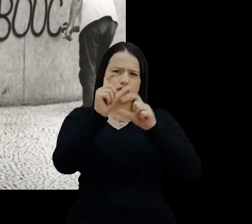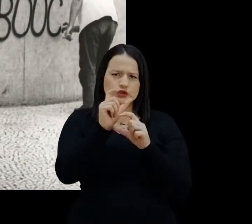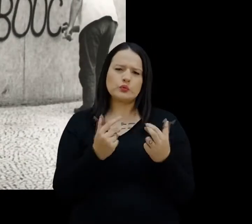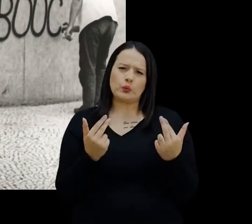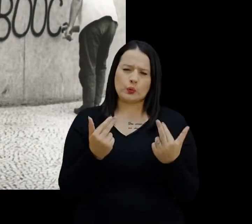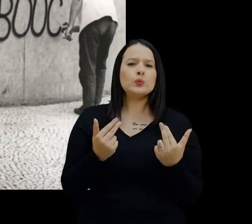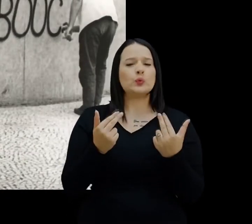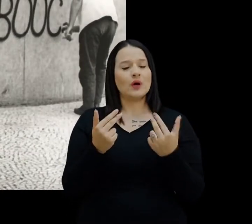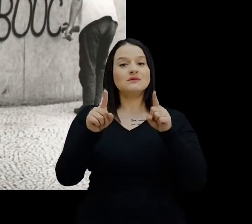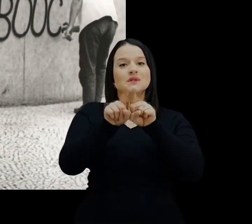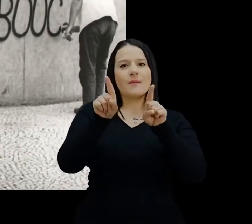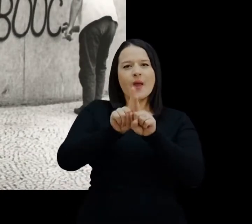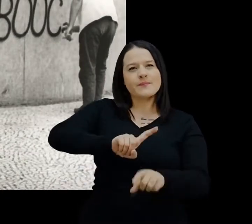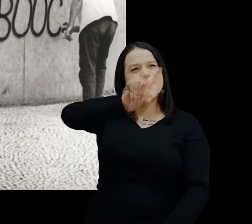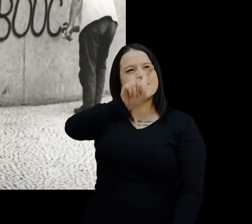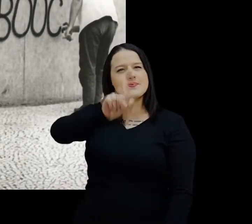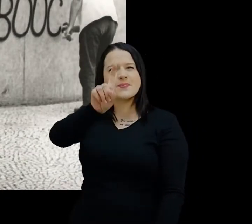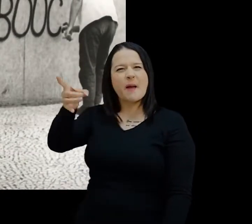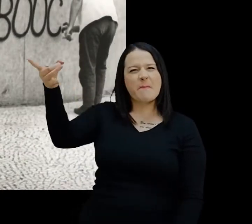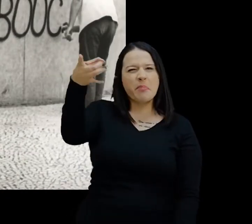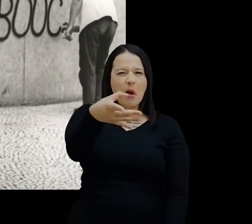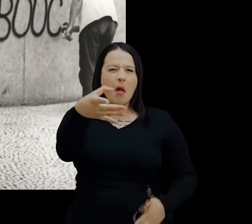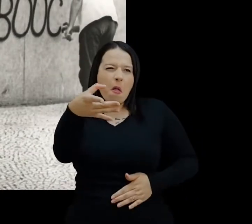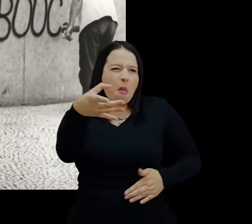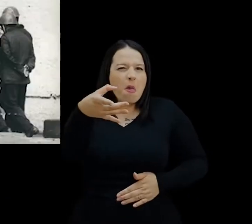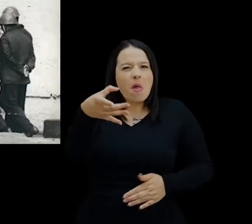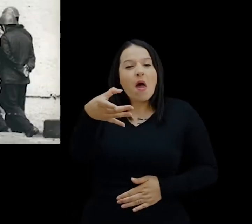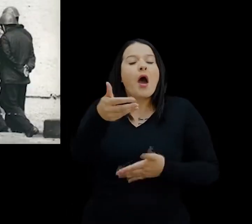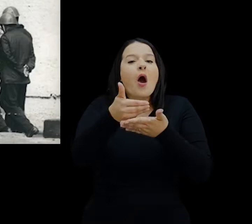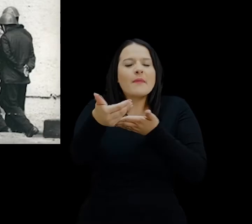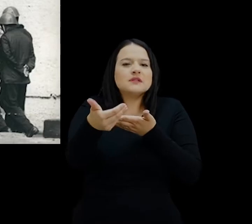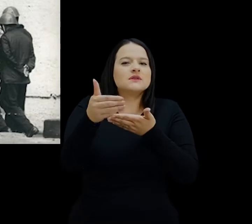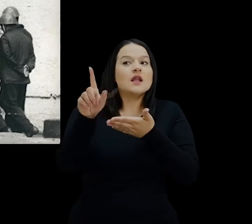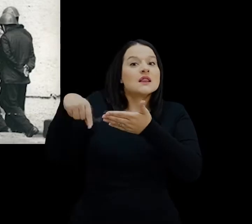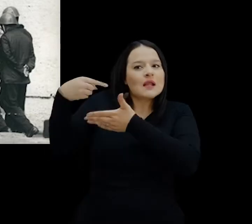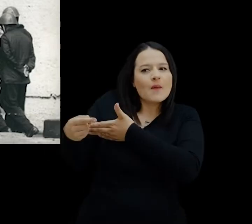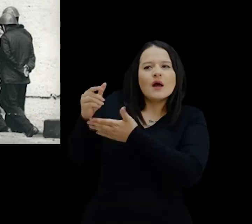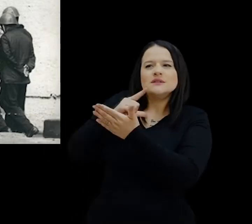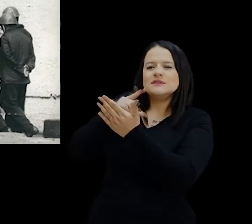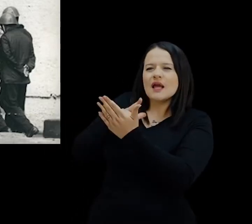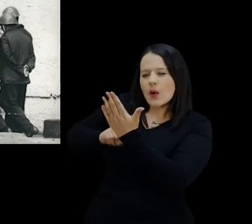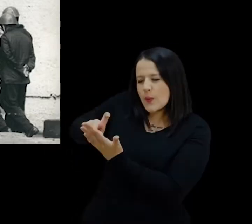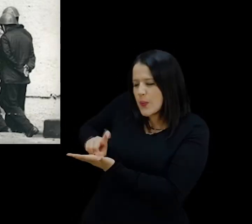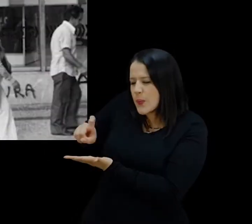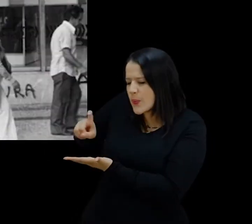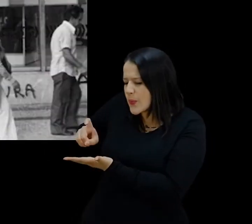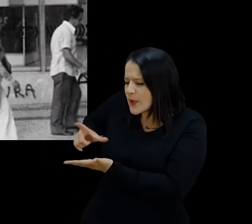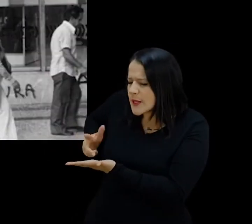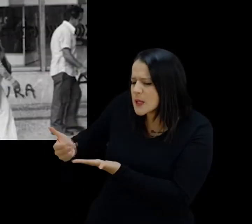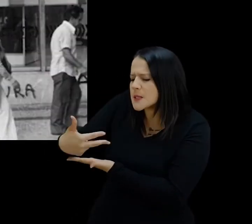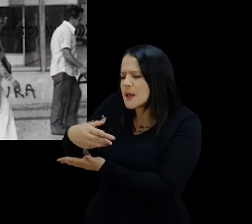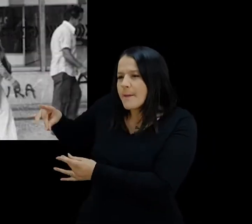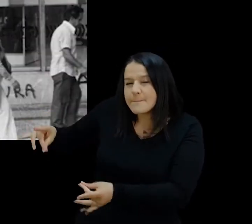com escritos poéticos, inspirados também em quadrinhos, e também a pichação, o picho, o